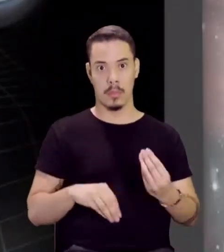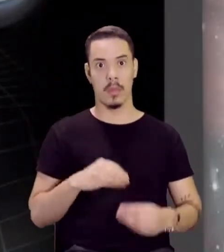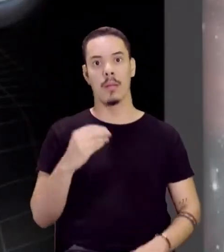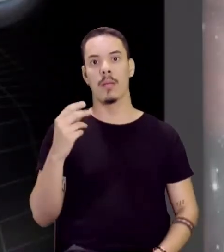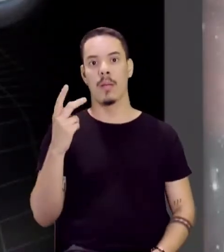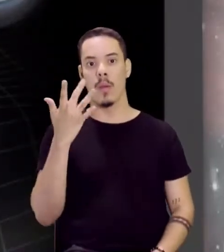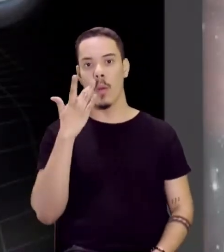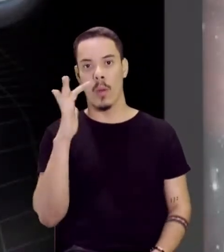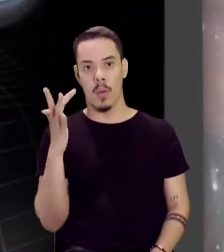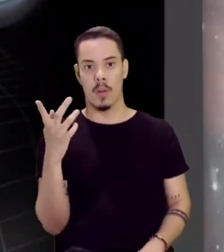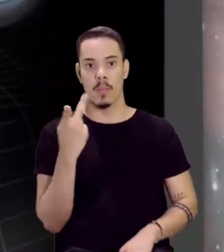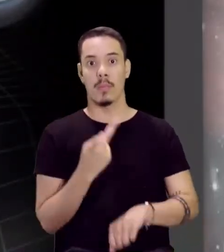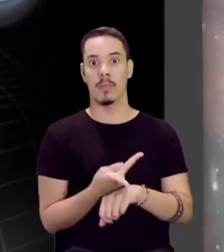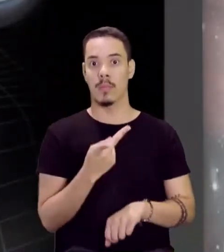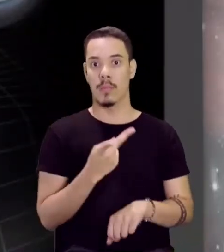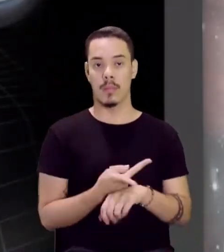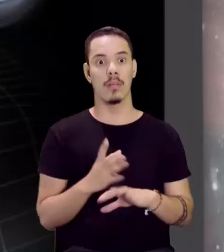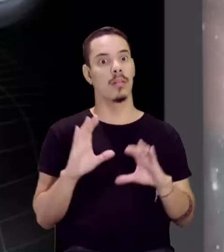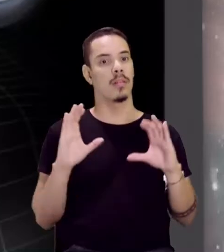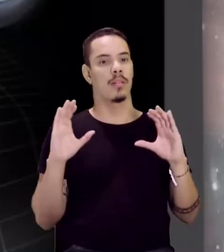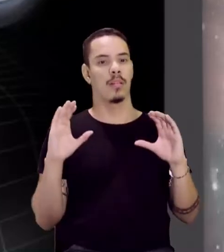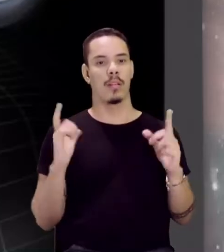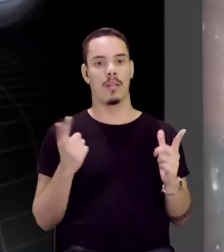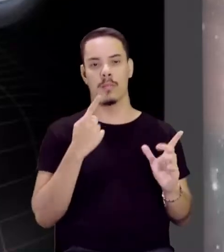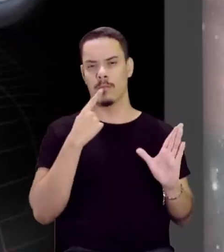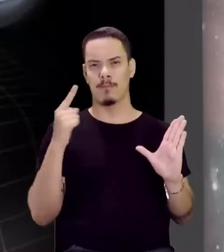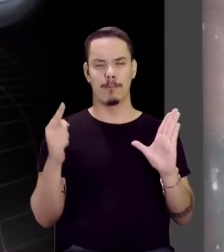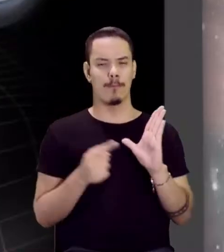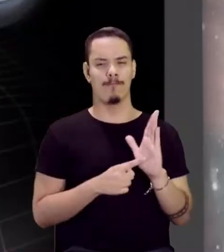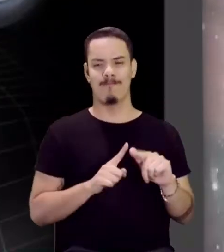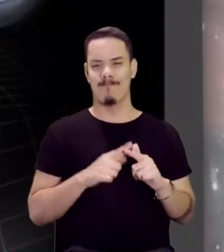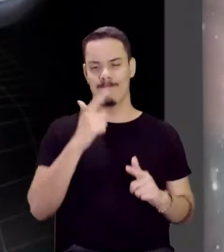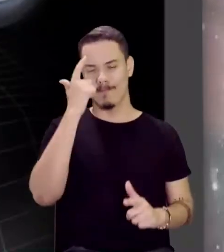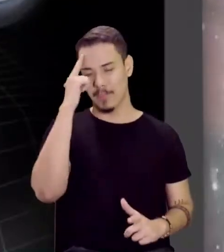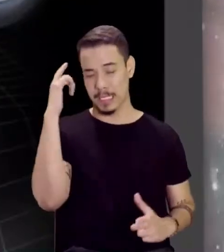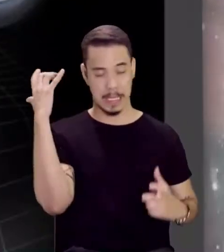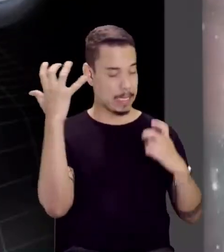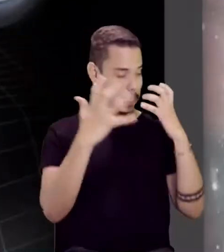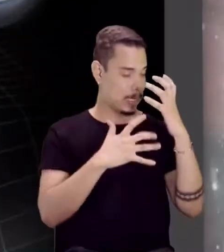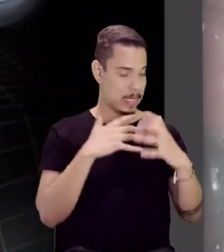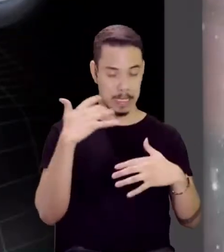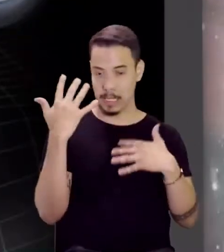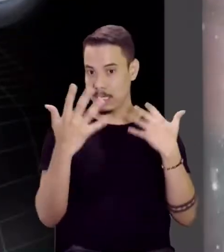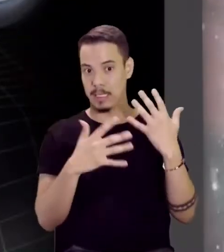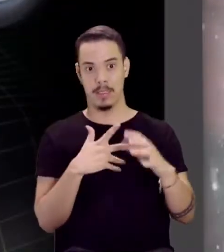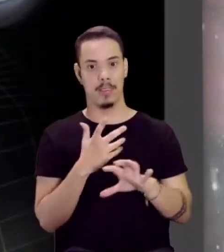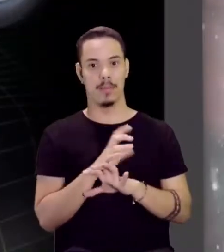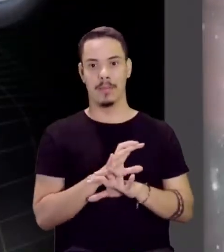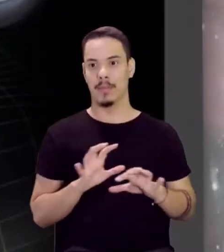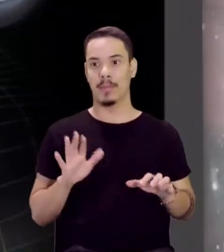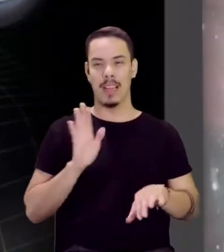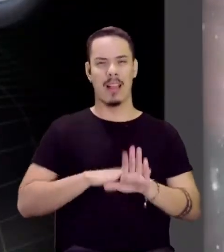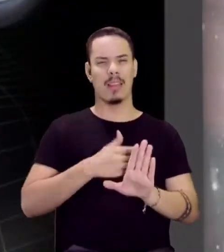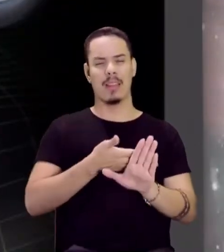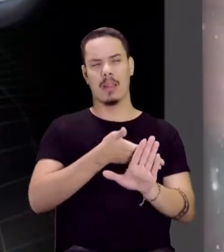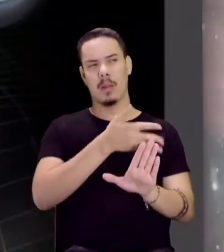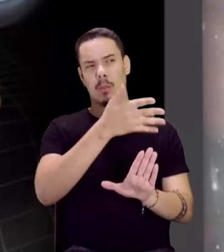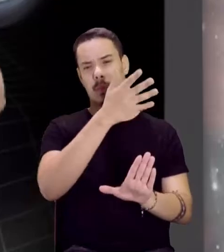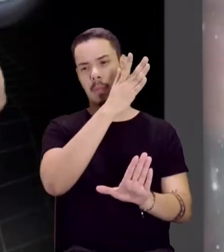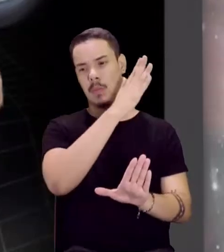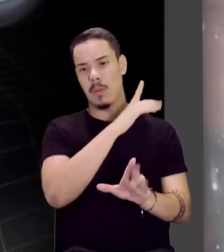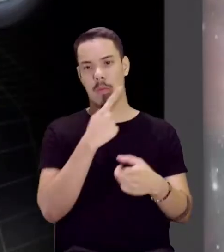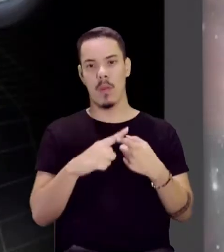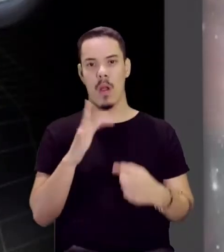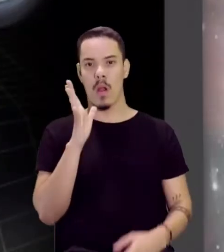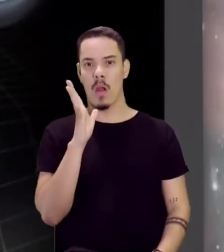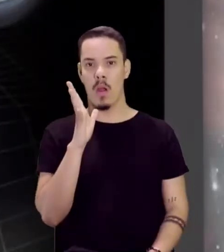ouro. E aí é claro que os ouríveos perderam a cabeça, né? Que naquele tempo era assim, né? Com certeza, roubando do rei,